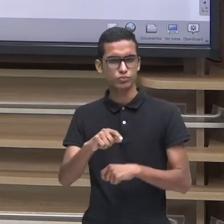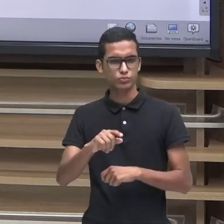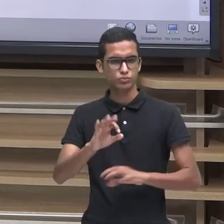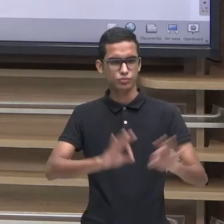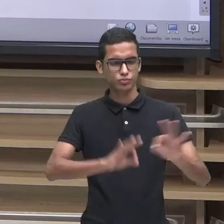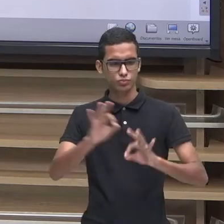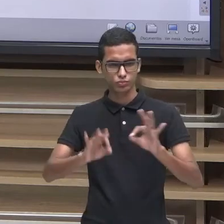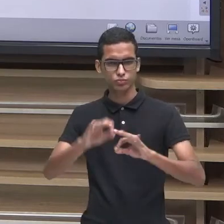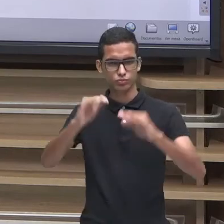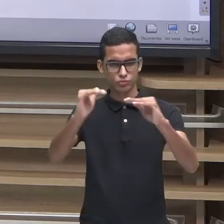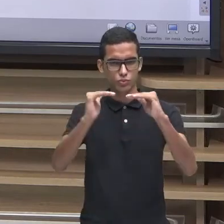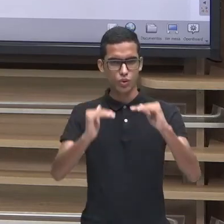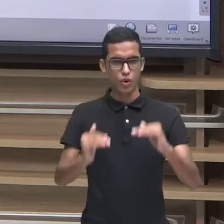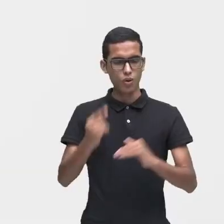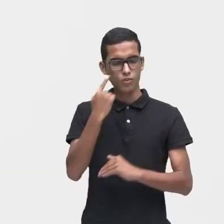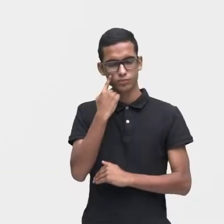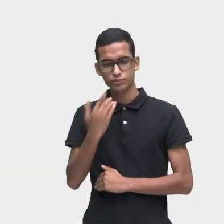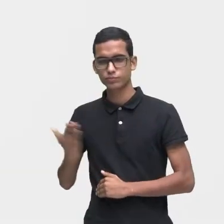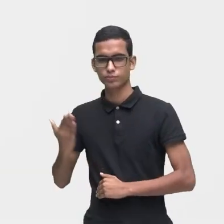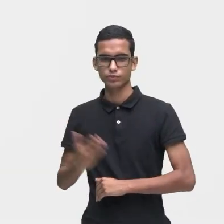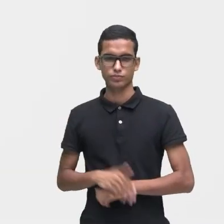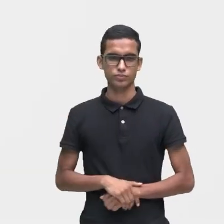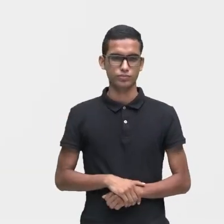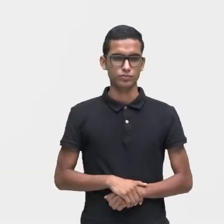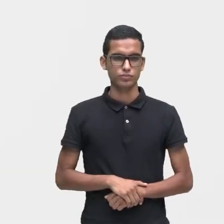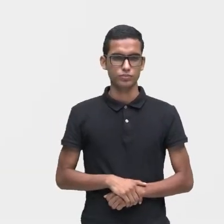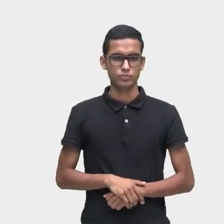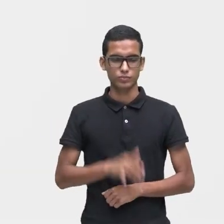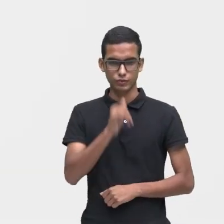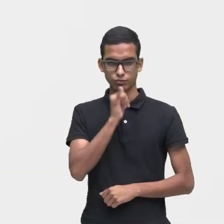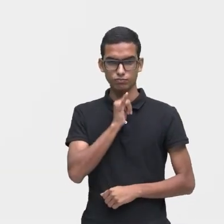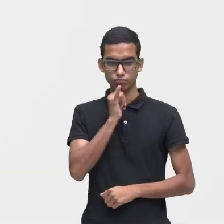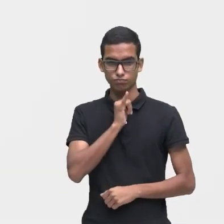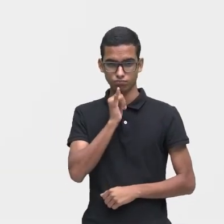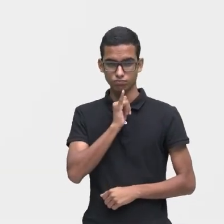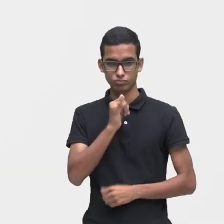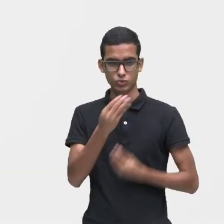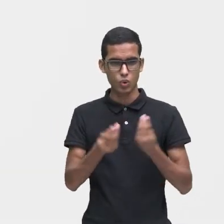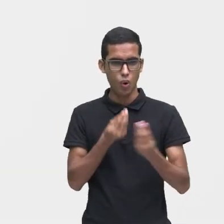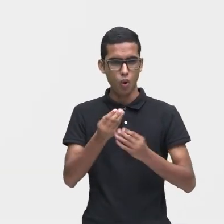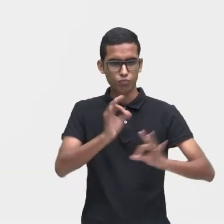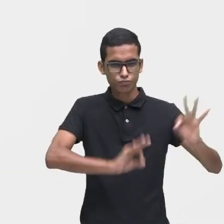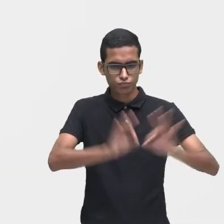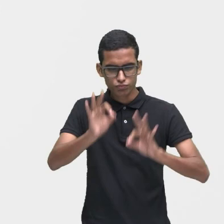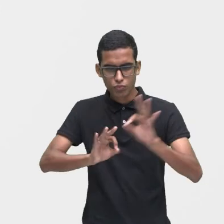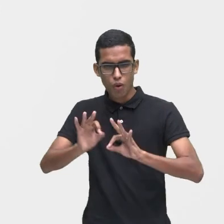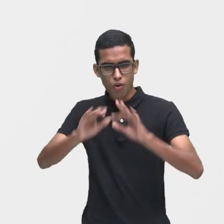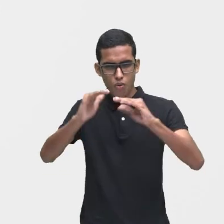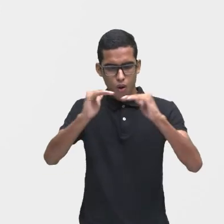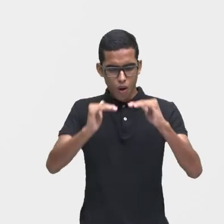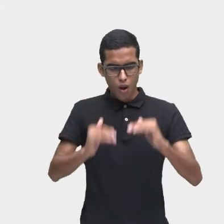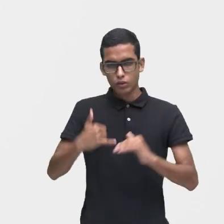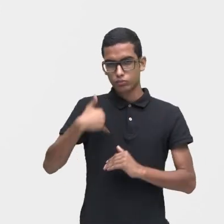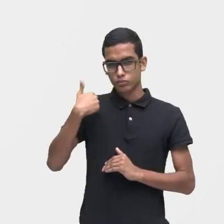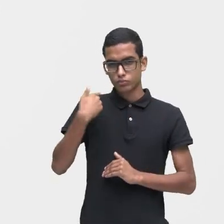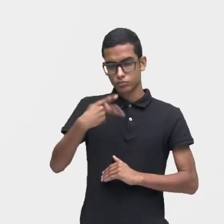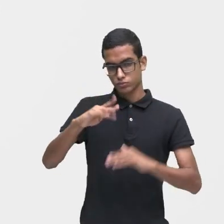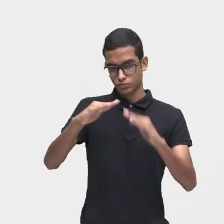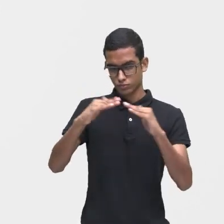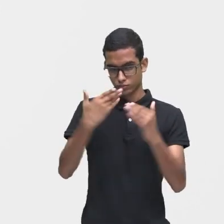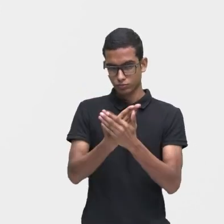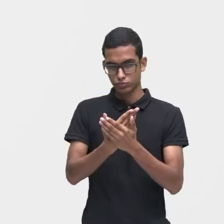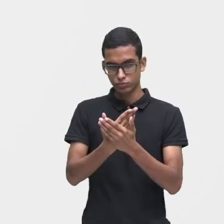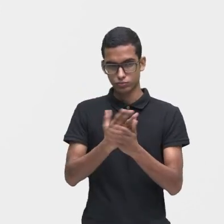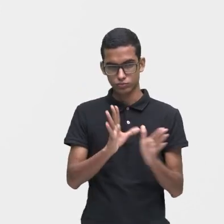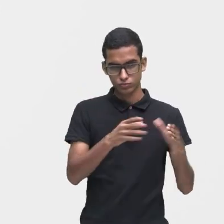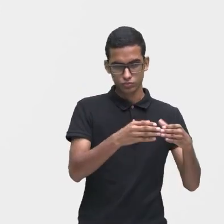vocês. Observa aí em tela agora. Ó, vamos construir uma pirâmide etária na sua escola. Vamos dividir os grupos